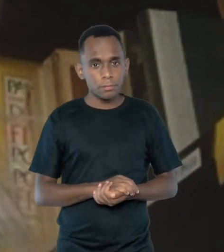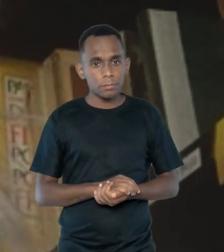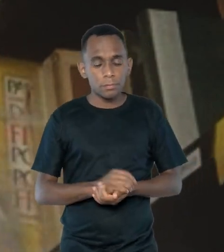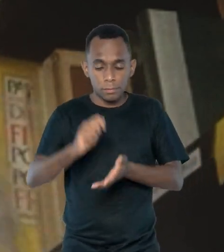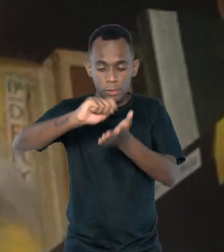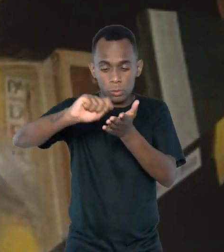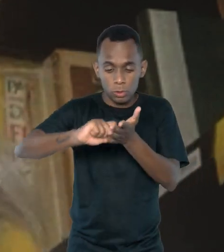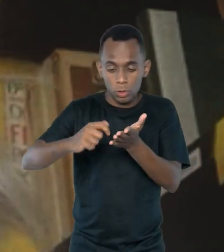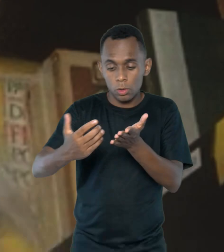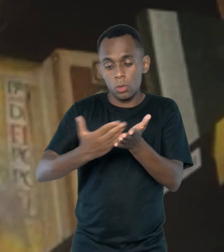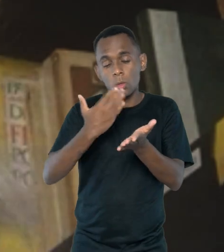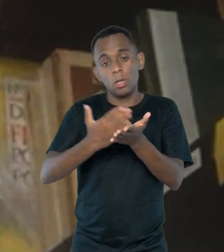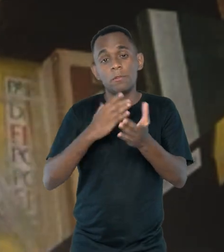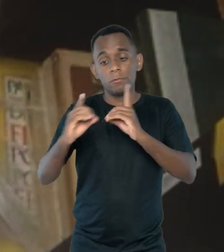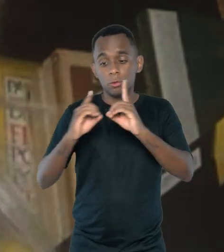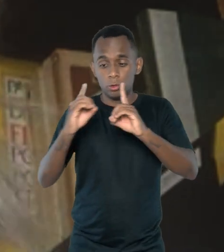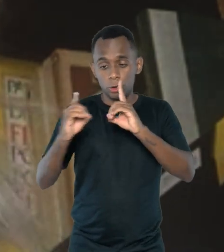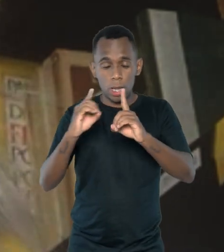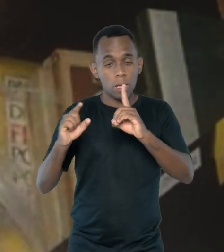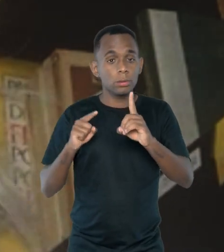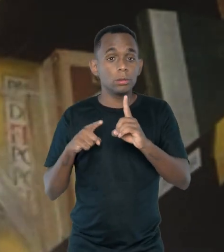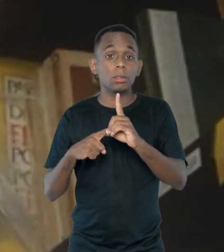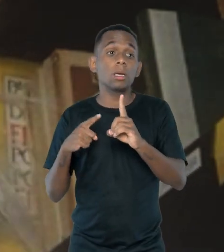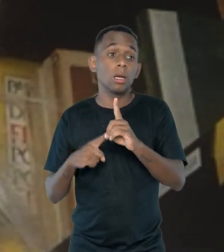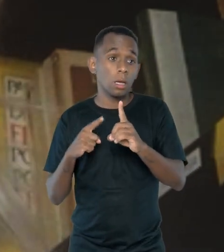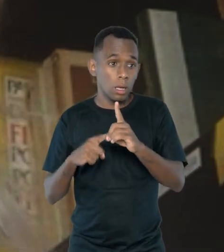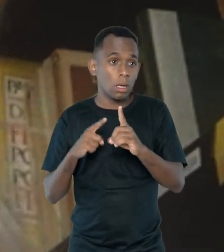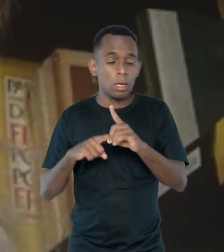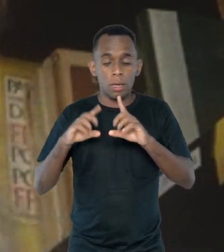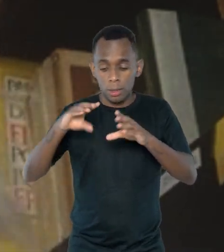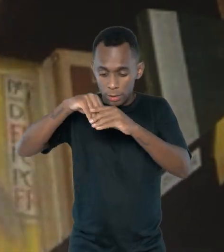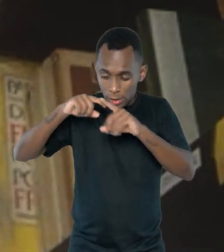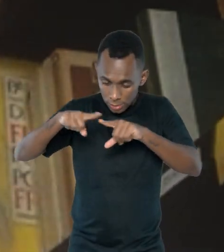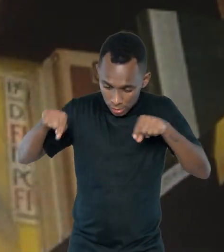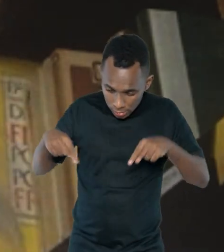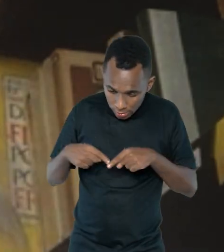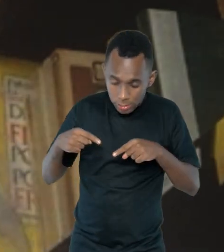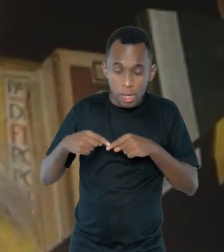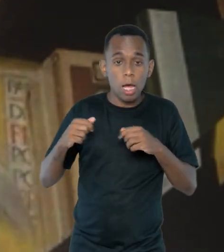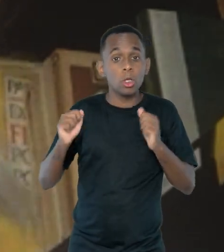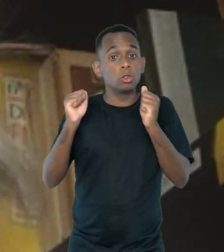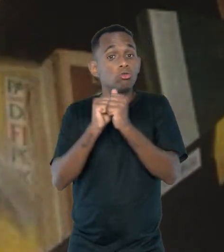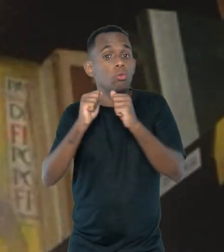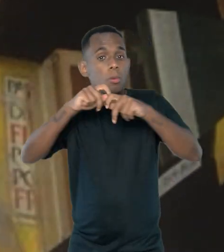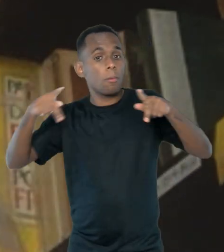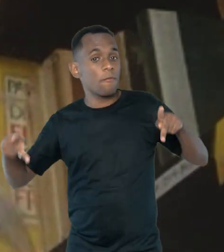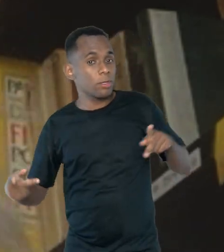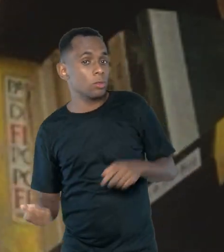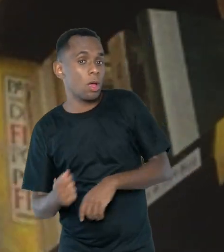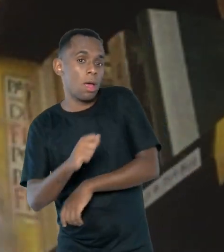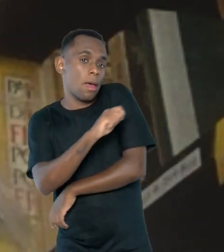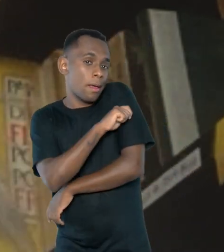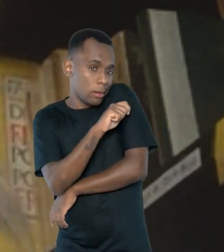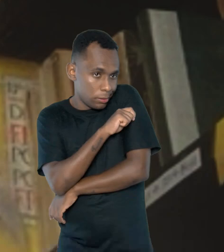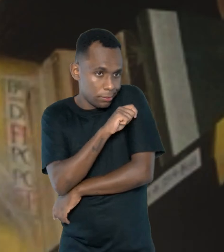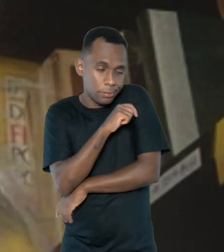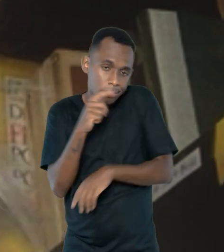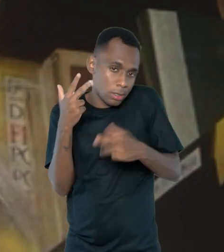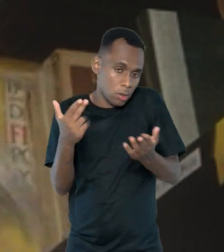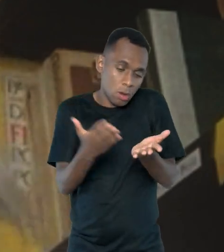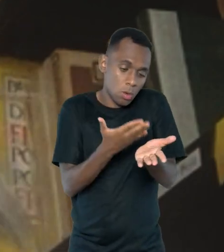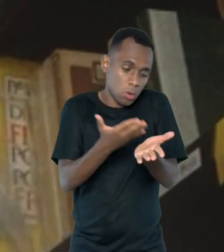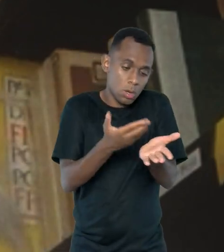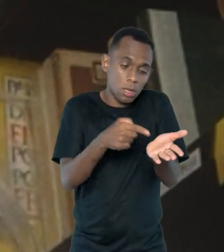didática, ela só é obra didática na sala de aula, na mão do professor, com os alunos. Assim como o livro só